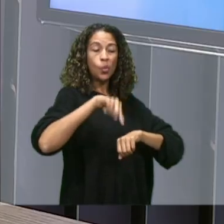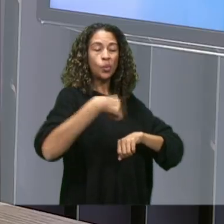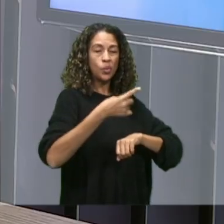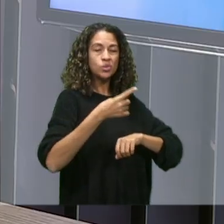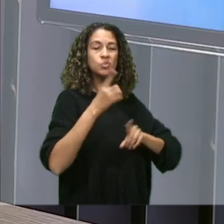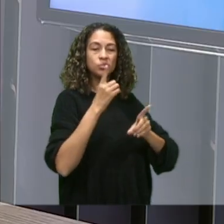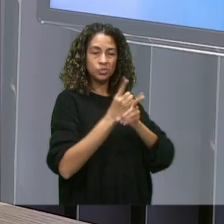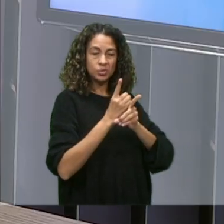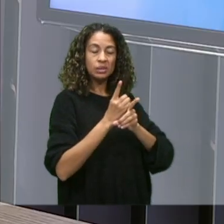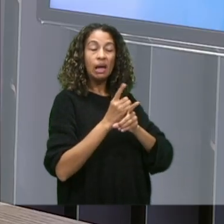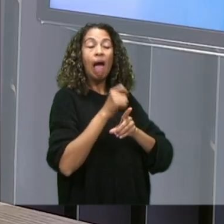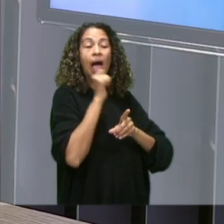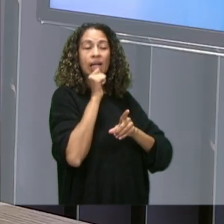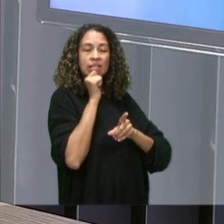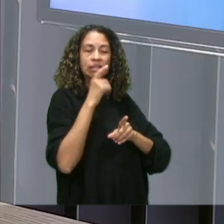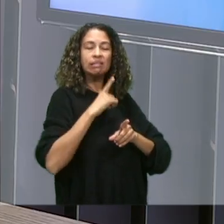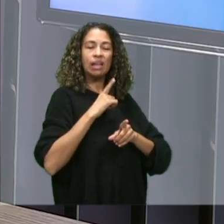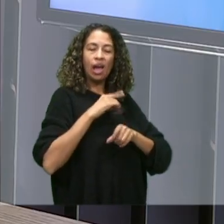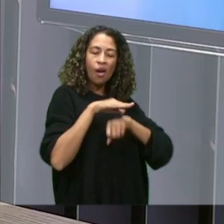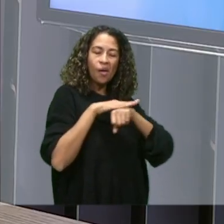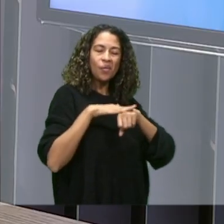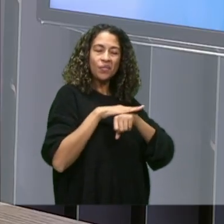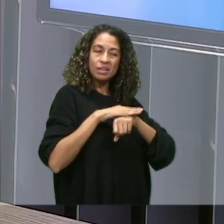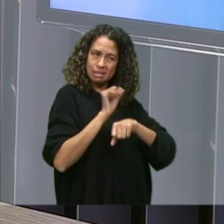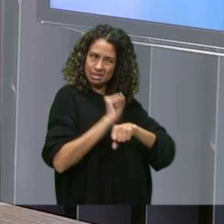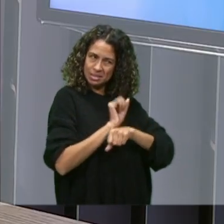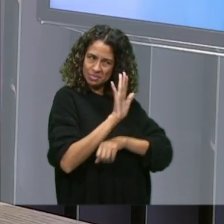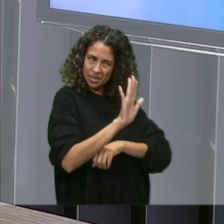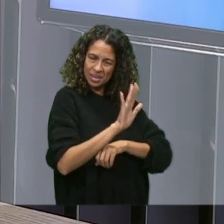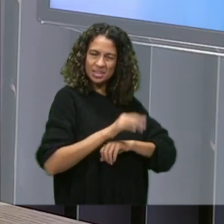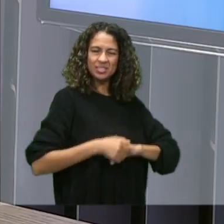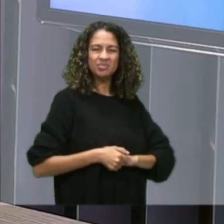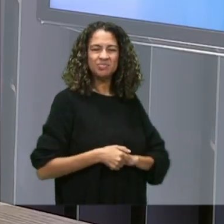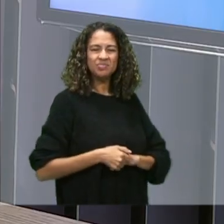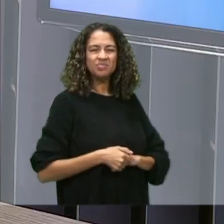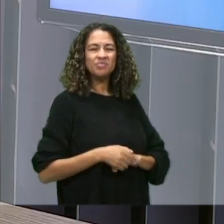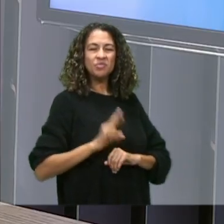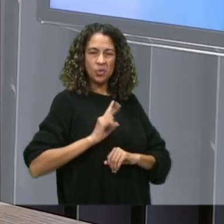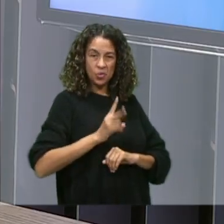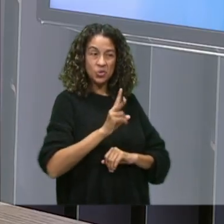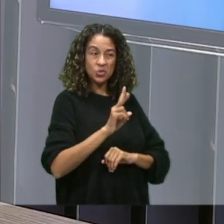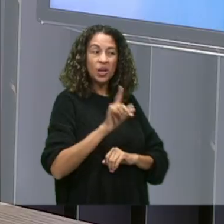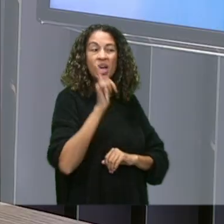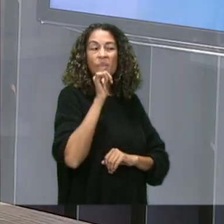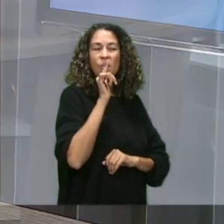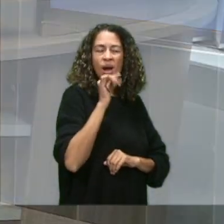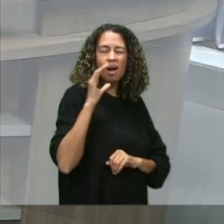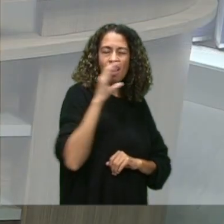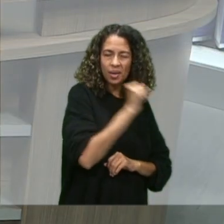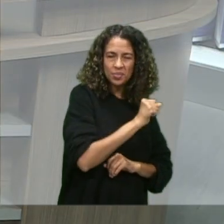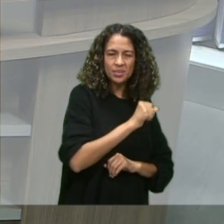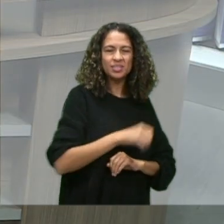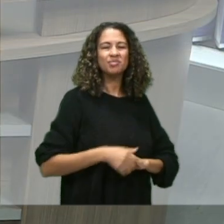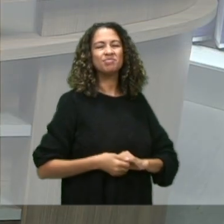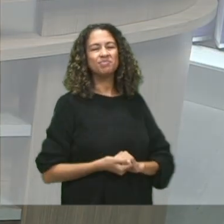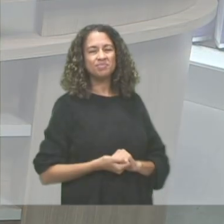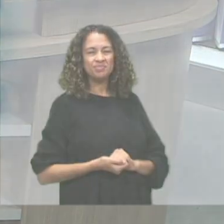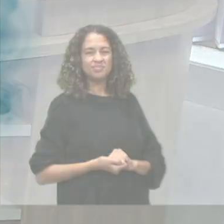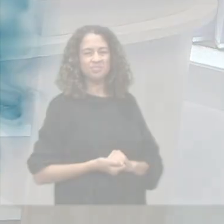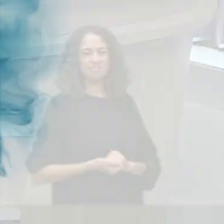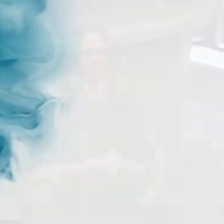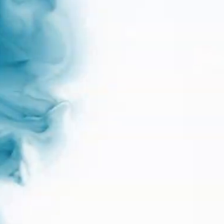gente ainda tem coisa para conversar, viu? Não saia daí. Vamos continuar conversando aqui, só o tempo de tomar uma água.